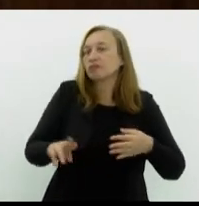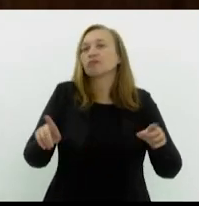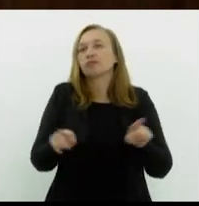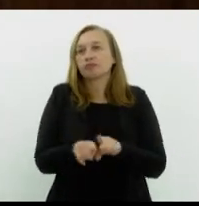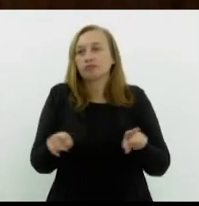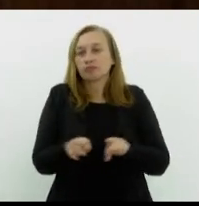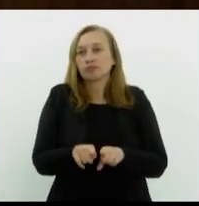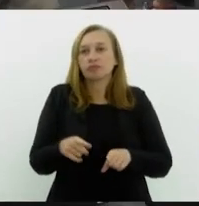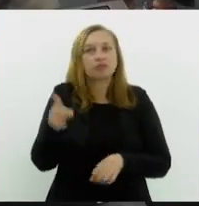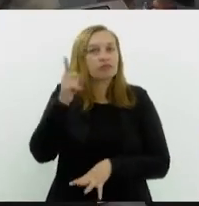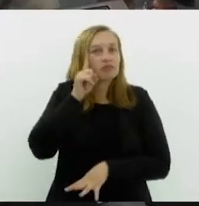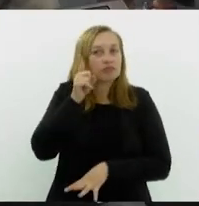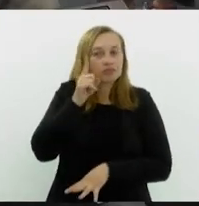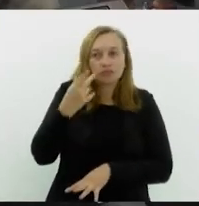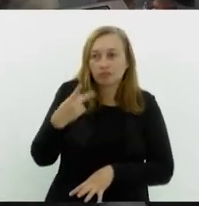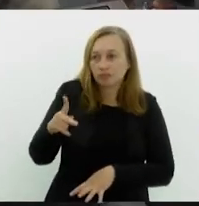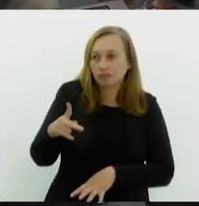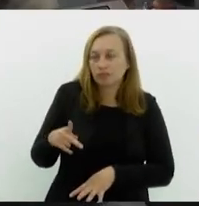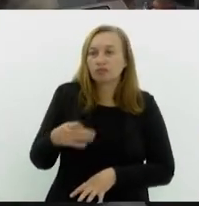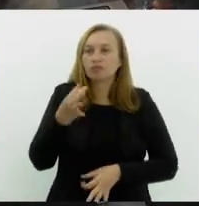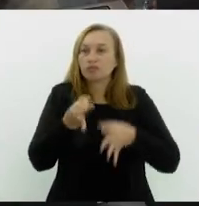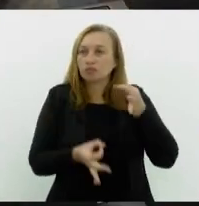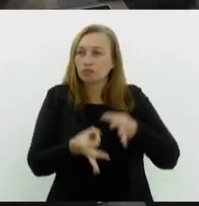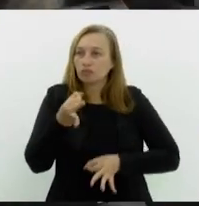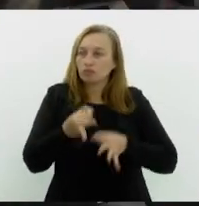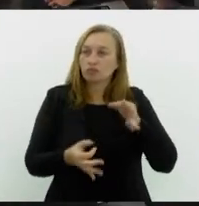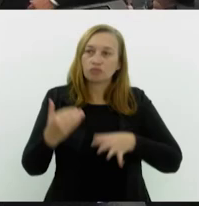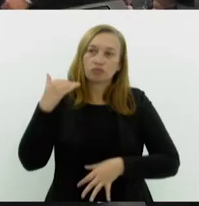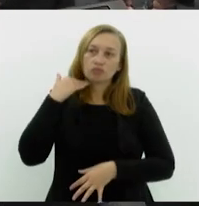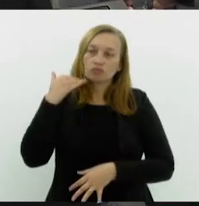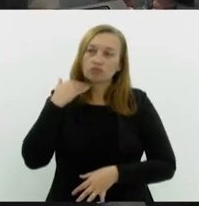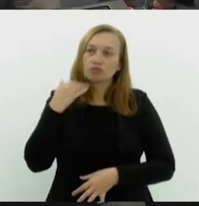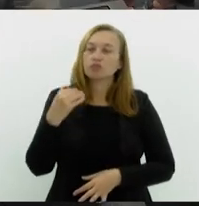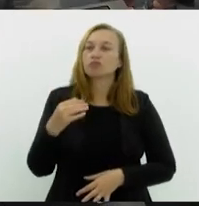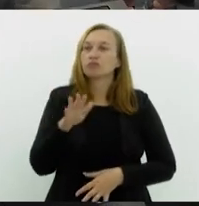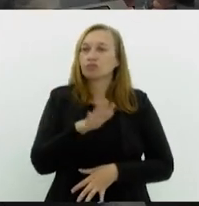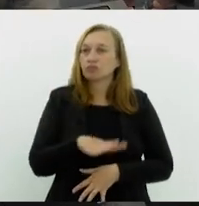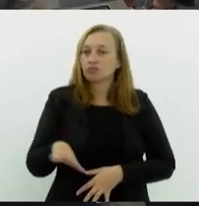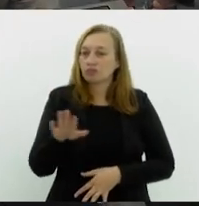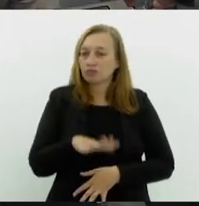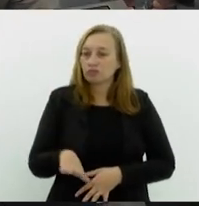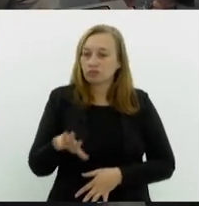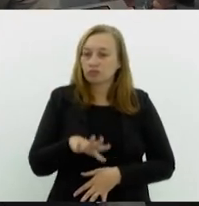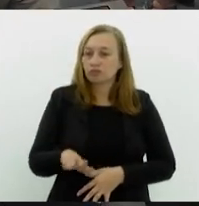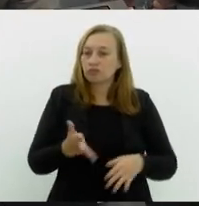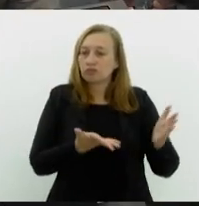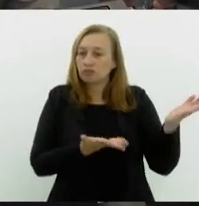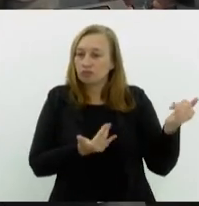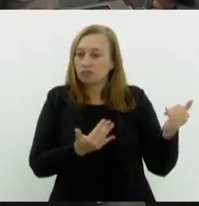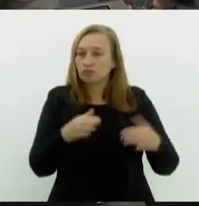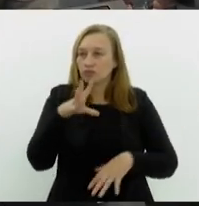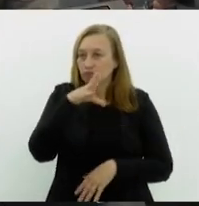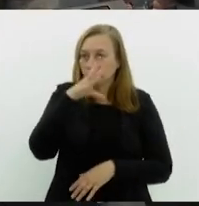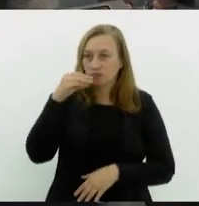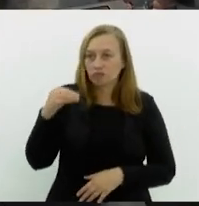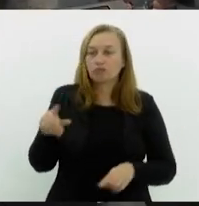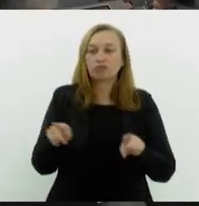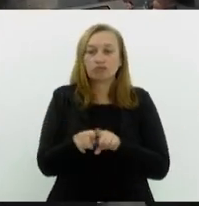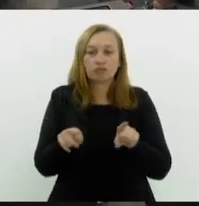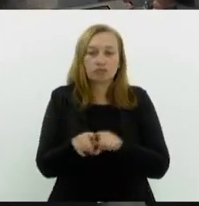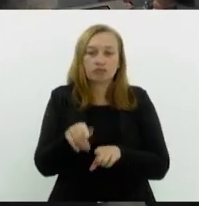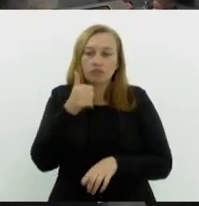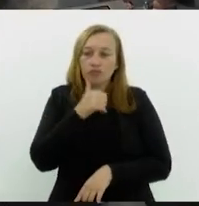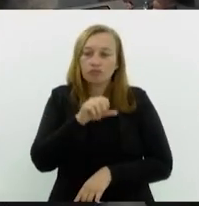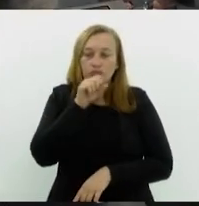no seu dia a dia como juíza da vara da infância e da juventude. Fez isso como mãe,